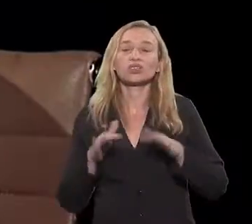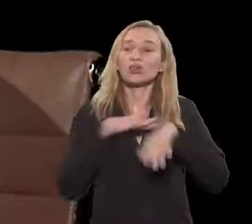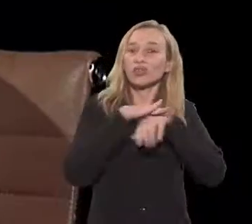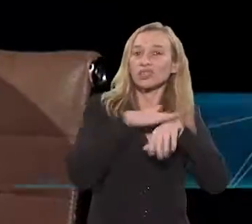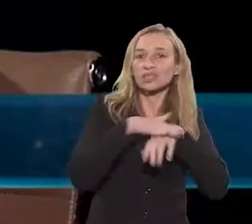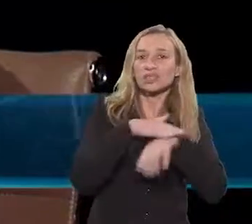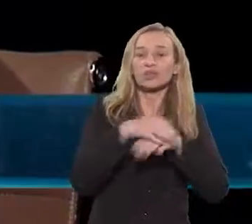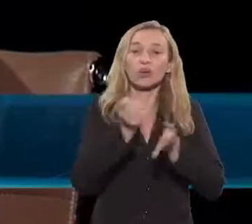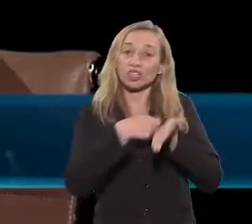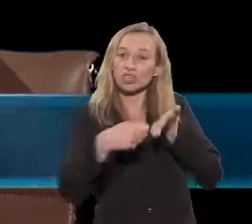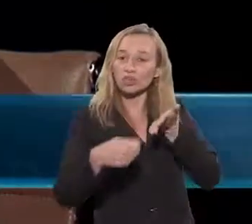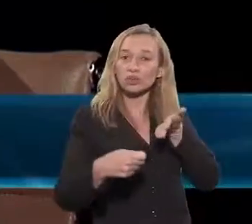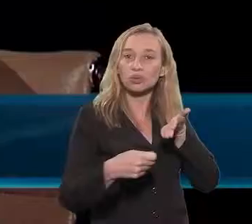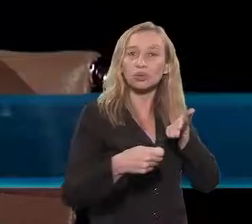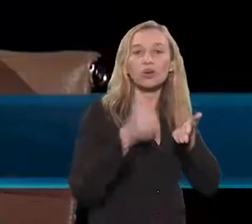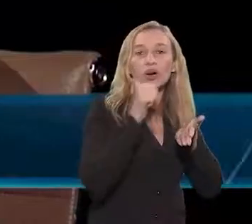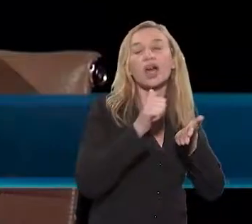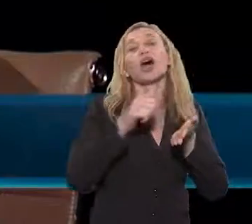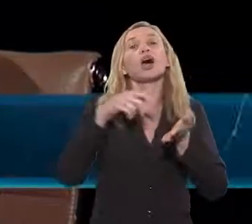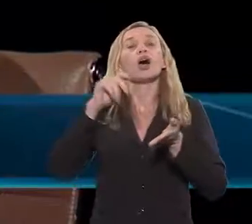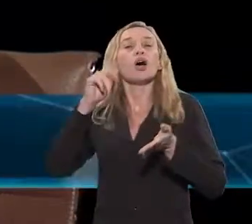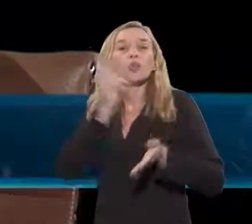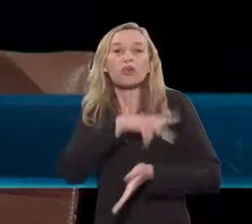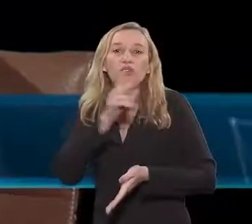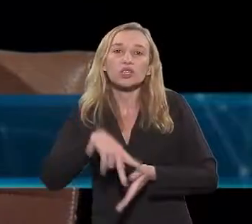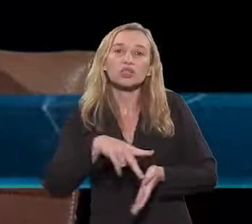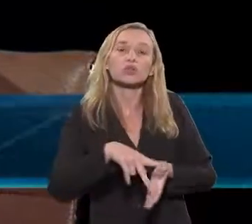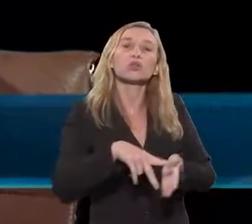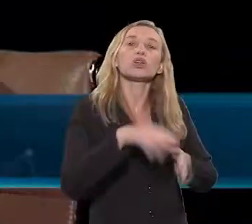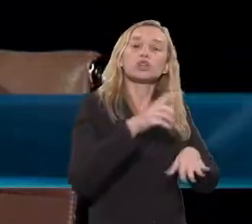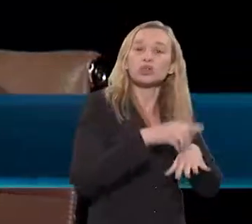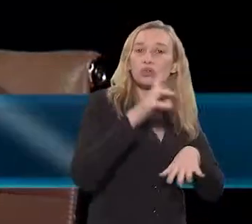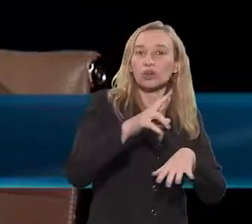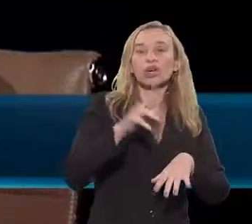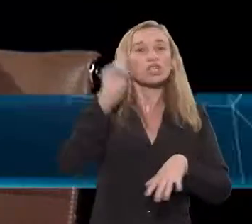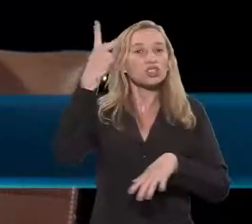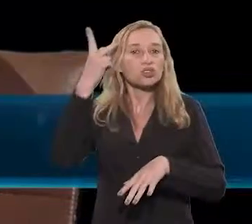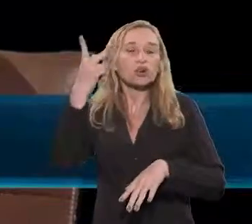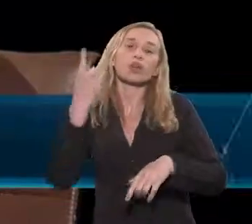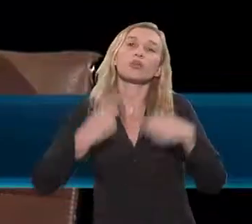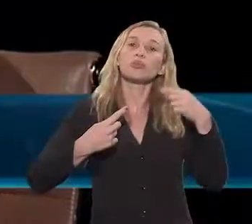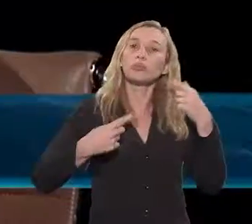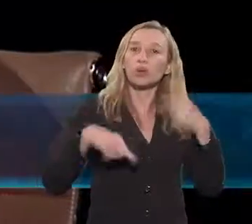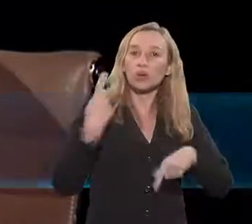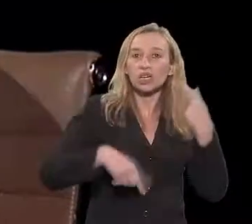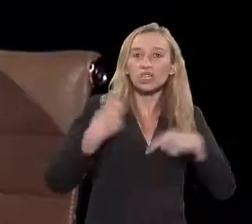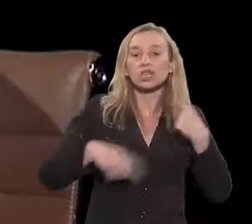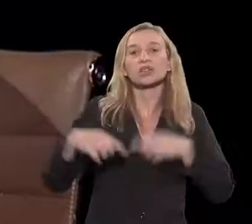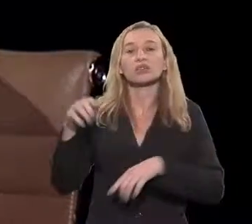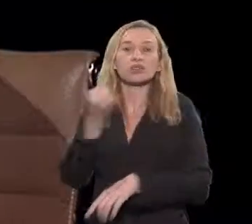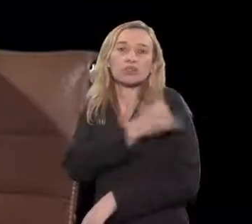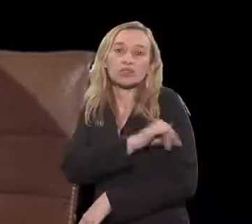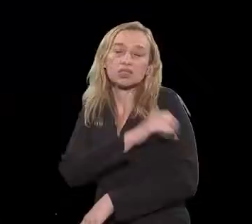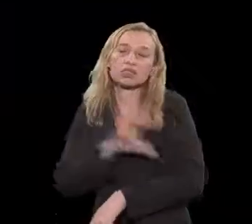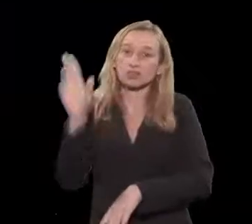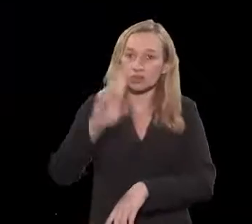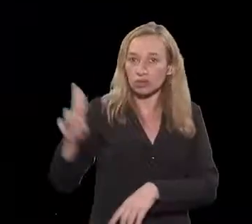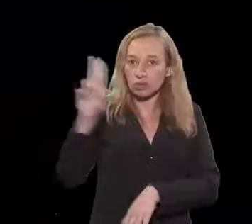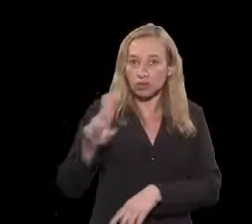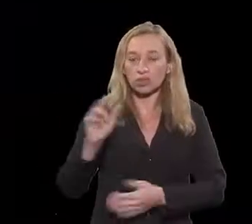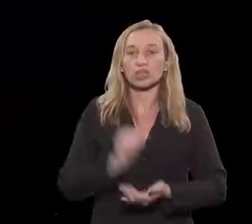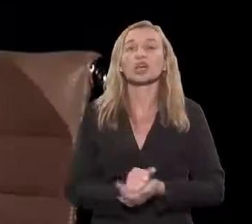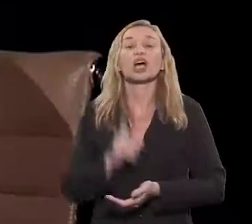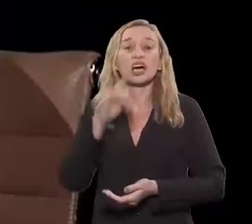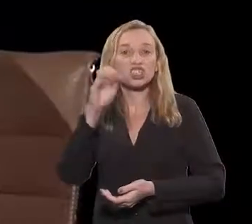Hoje estou conversando com a escritora, professora e doutoranda em História Política pela Universidade Estadual do Rio de Janeiro,